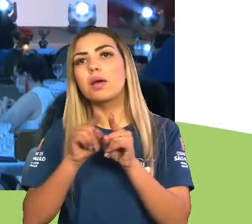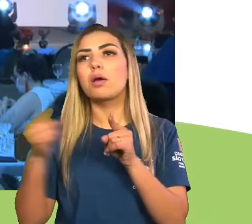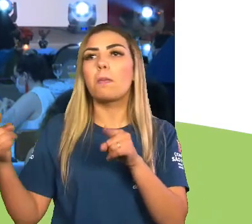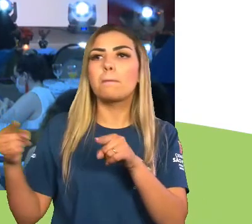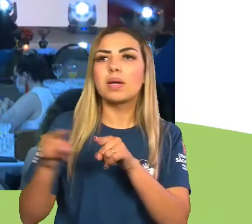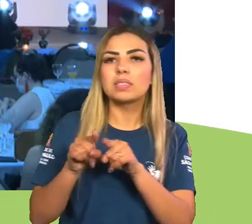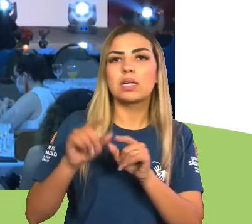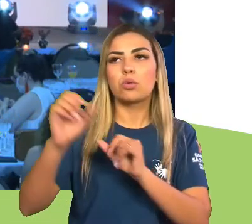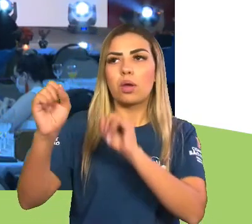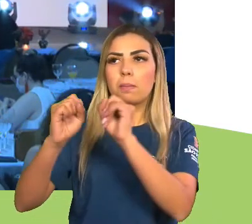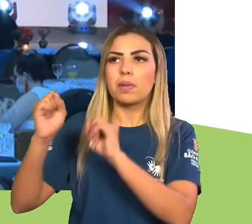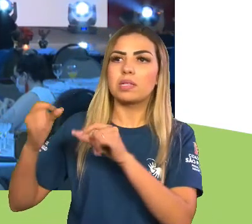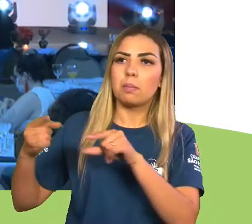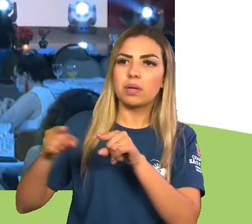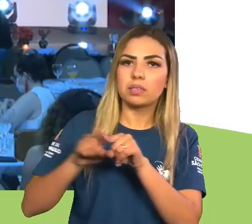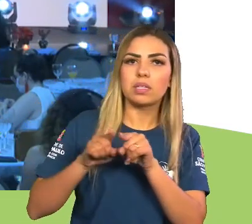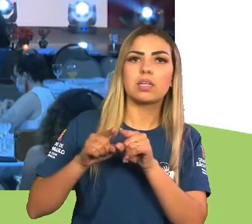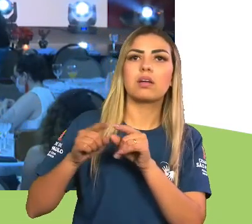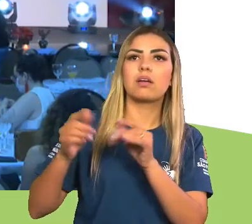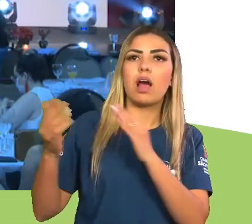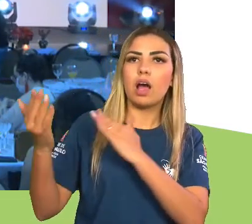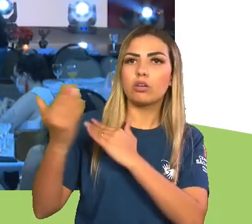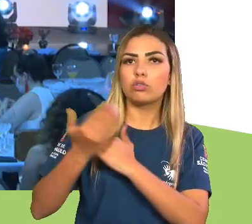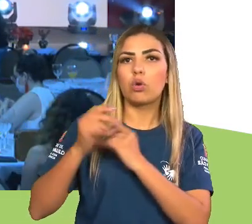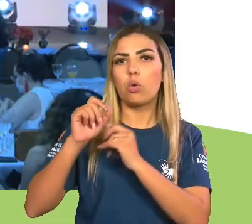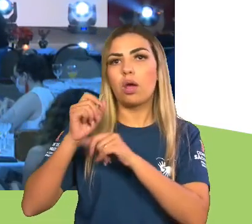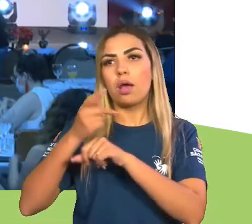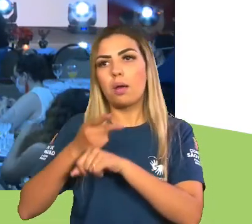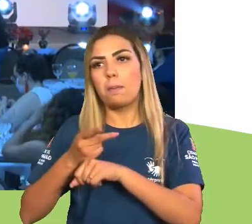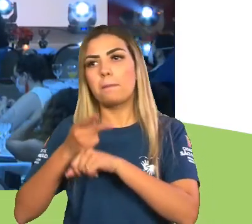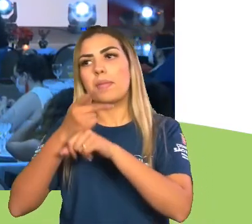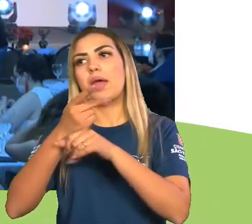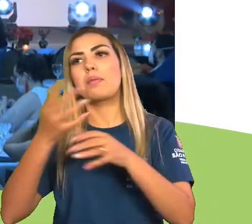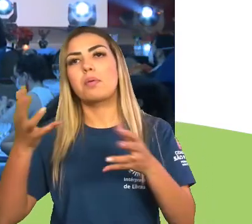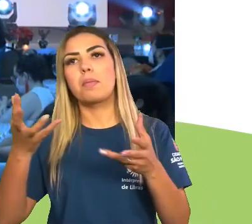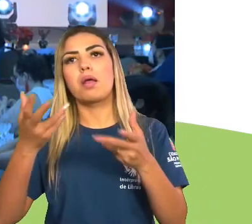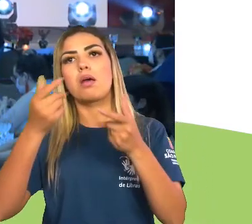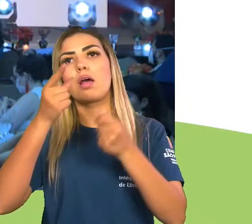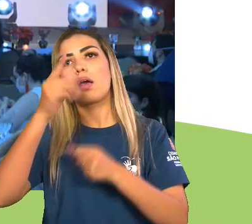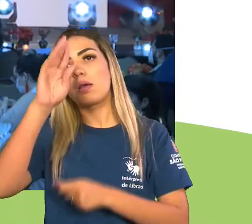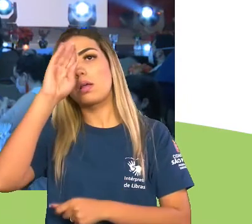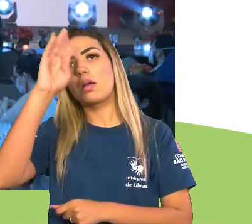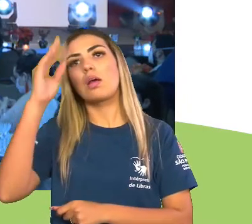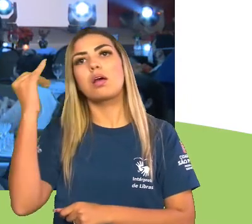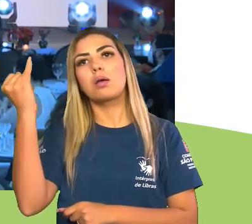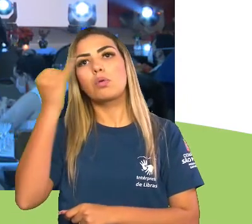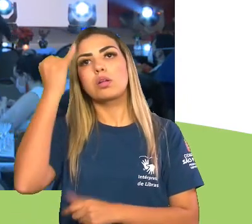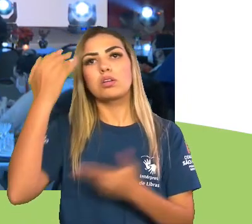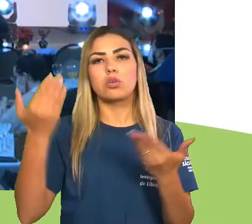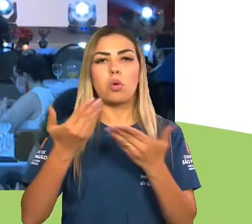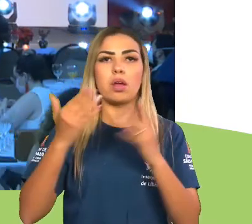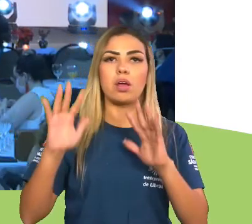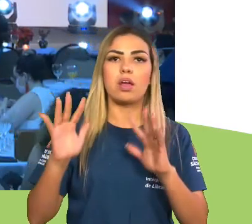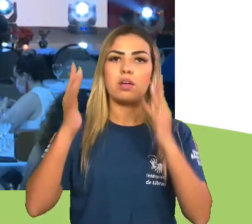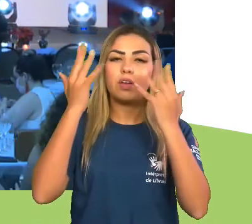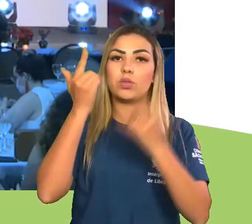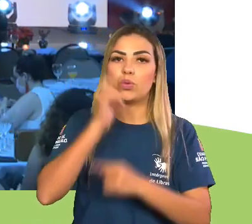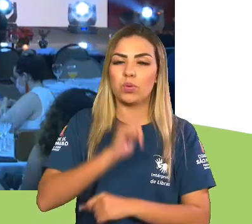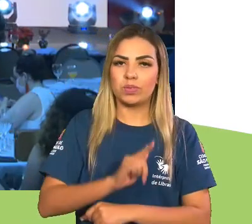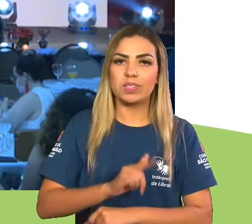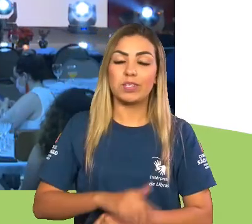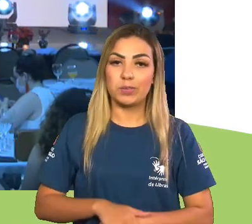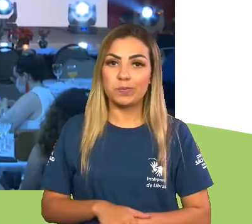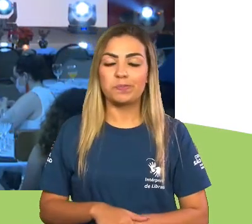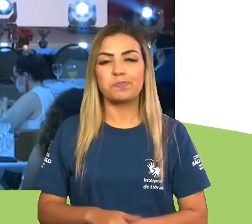Parceiros que ajudaram muito a tornar esse prêmio uma realidade e são fundamentais para que esse evento tenha acontecido.